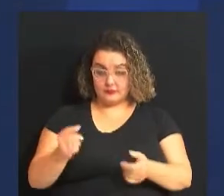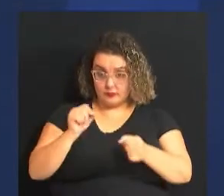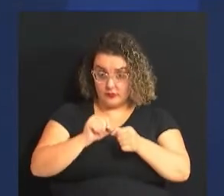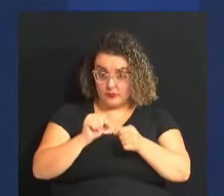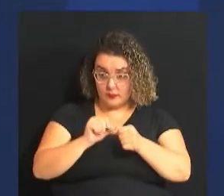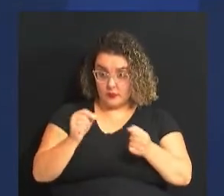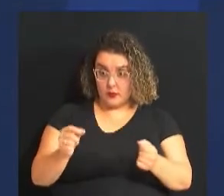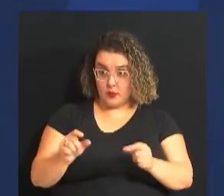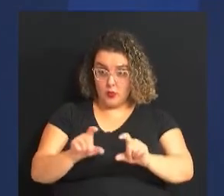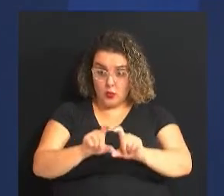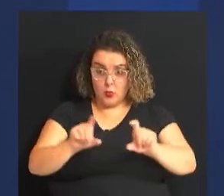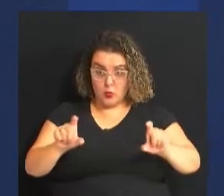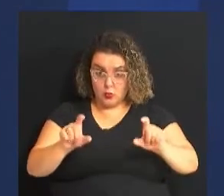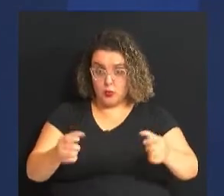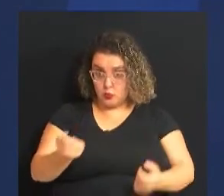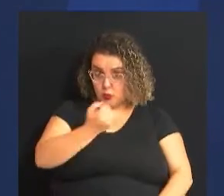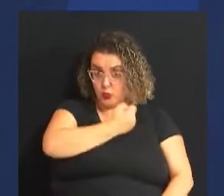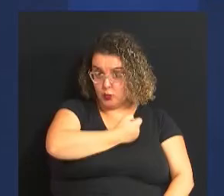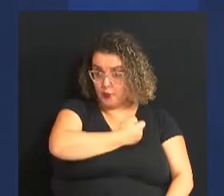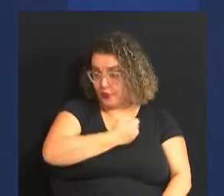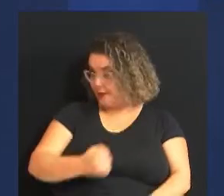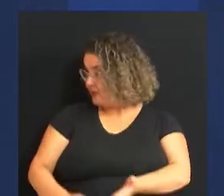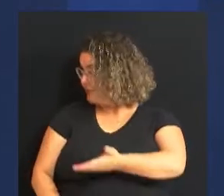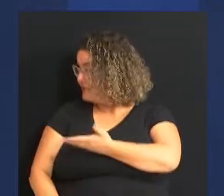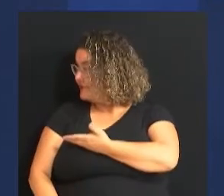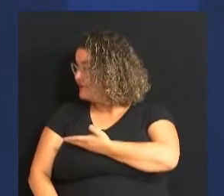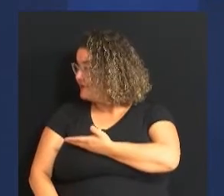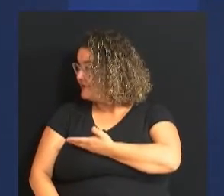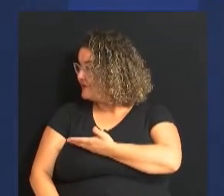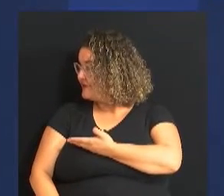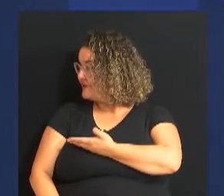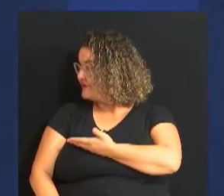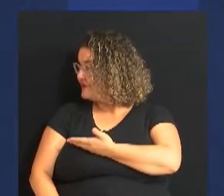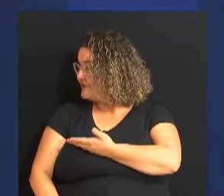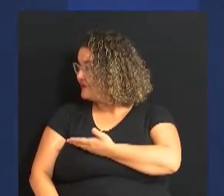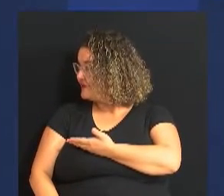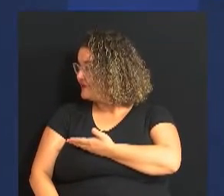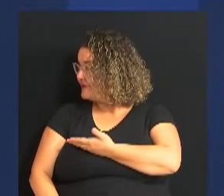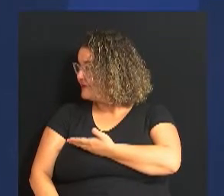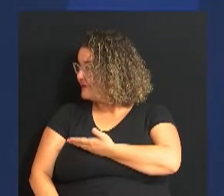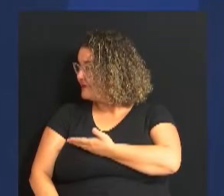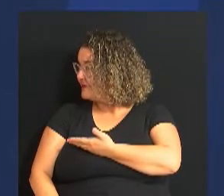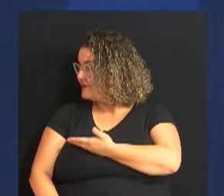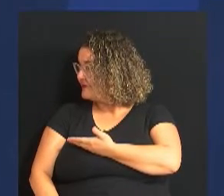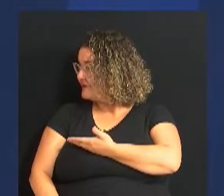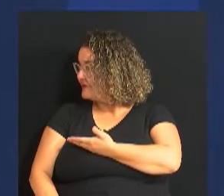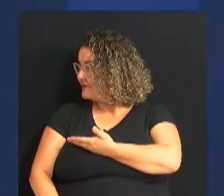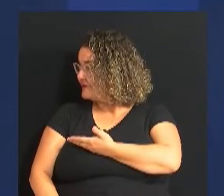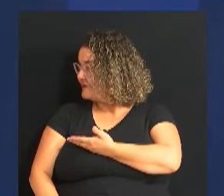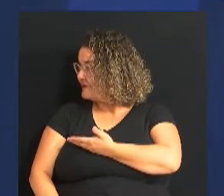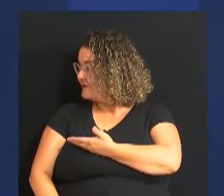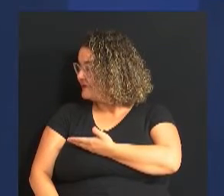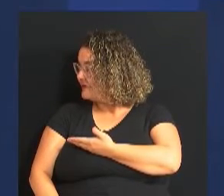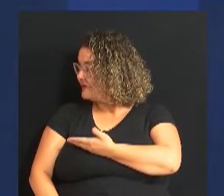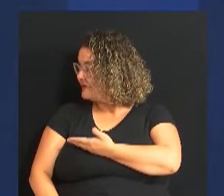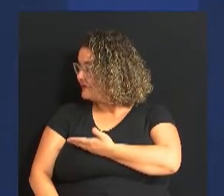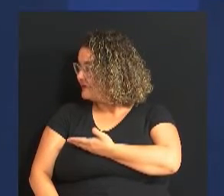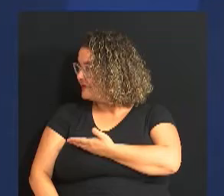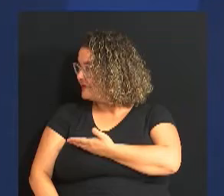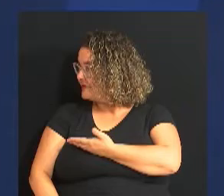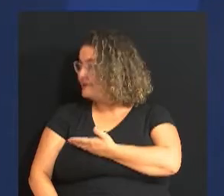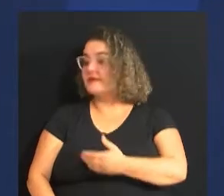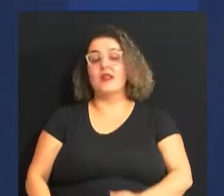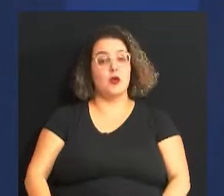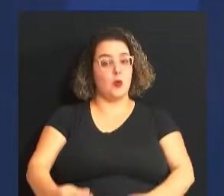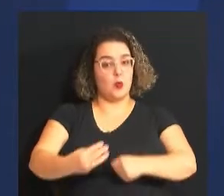esse número que está aí aparecendo agora no seu vídeo? É o nosso WhatsApp. Pega seu celular, anota aí. Se tiver alguma